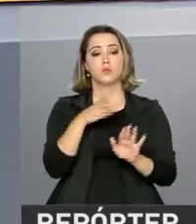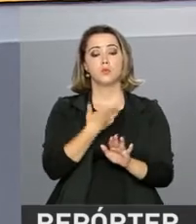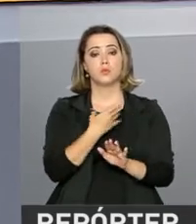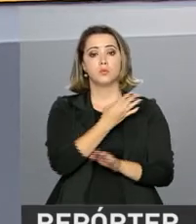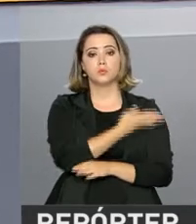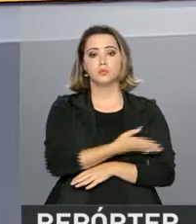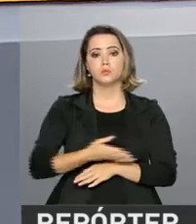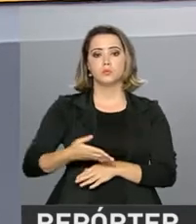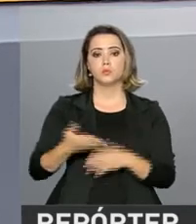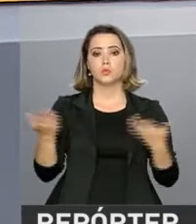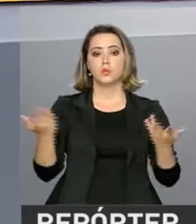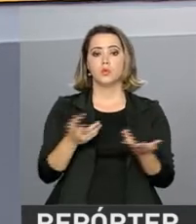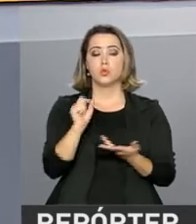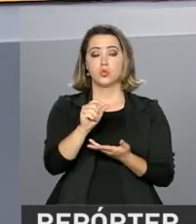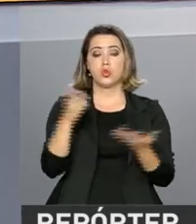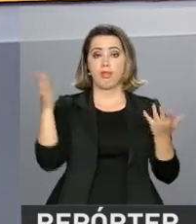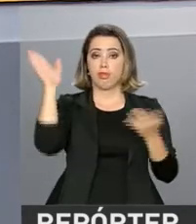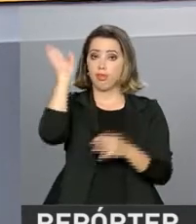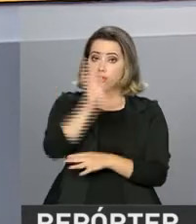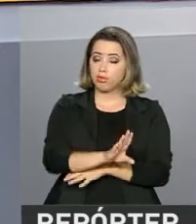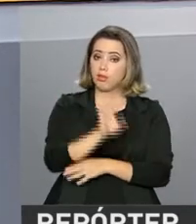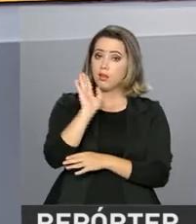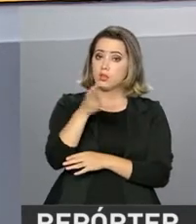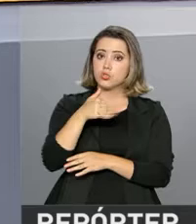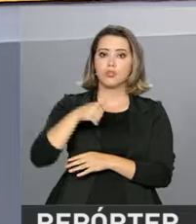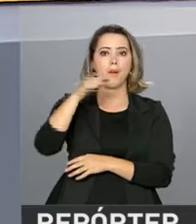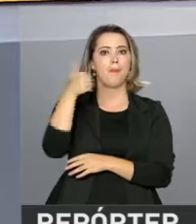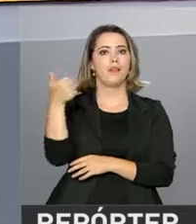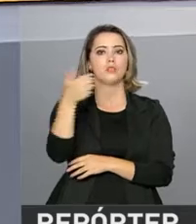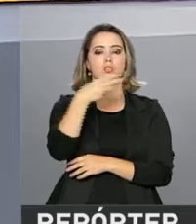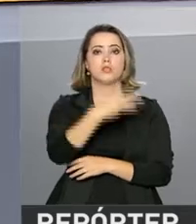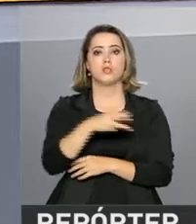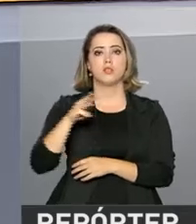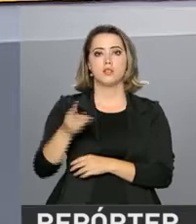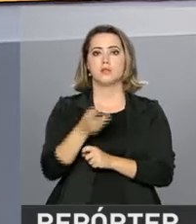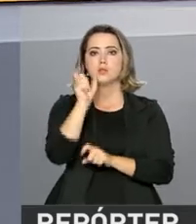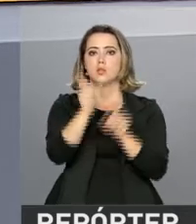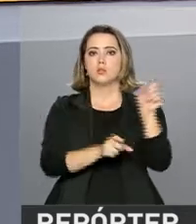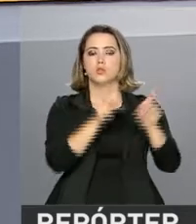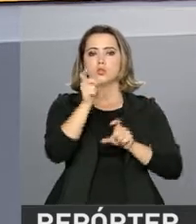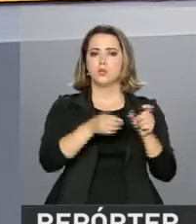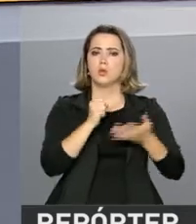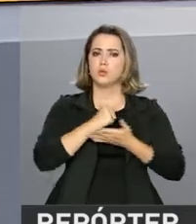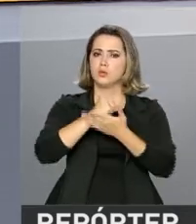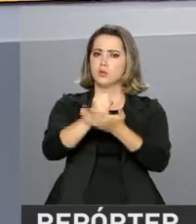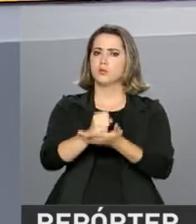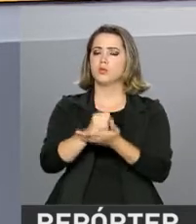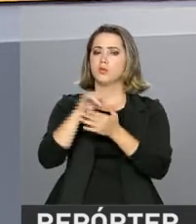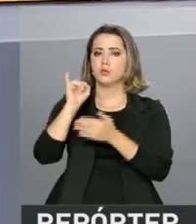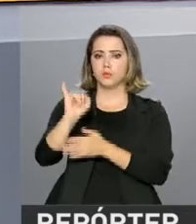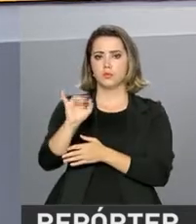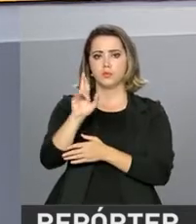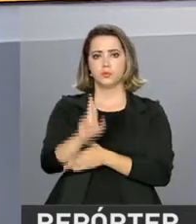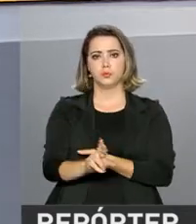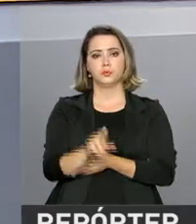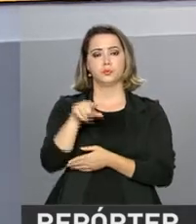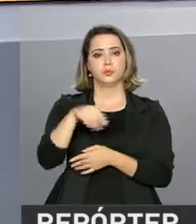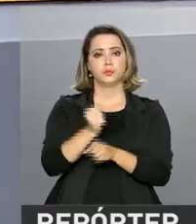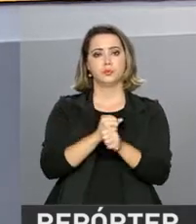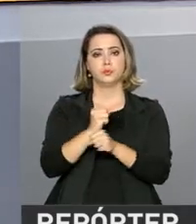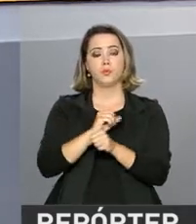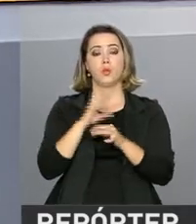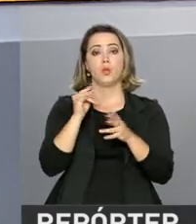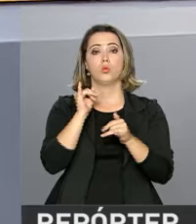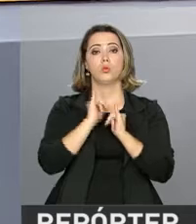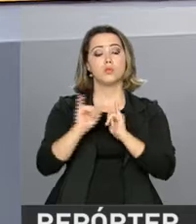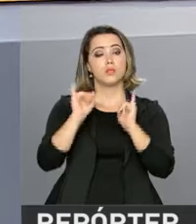Receita divulgou no fim desta tarde que já passou de 13 milhões o número de contribuintes que já entregaram a declaração este ano.